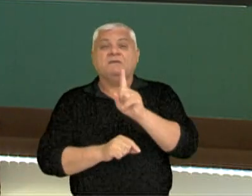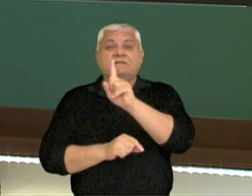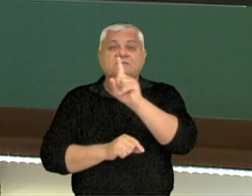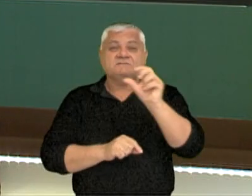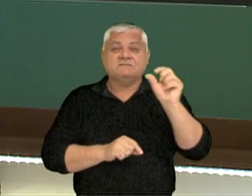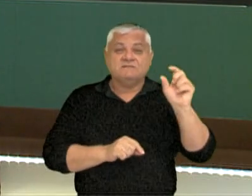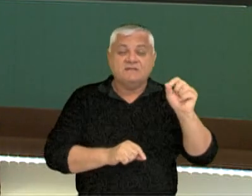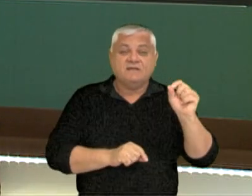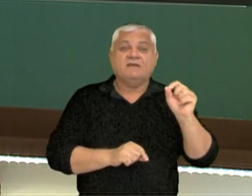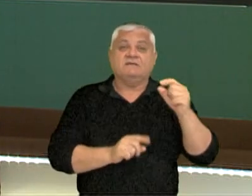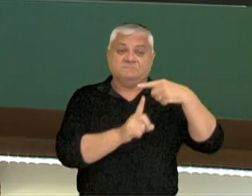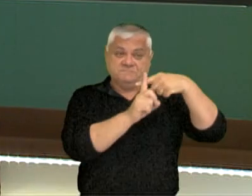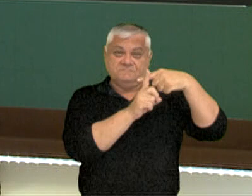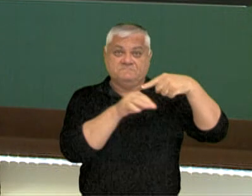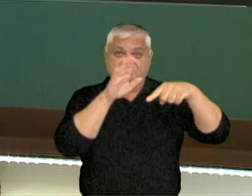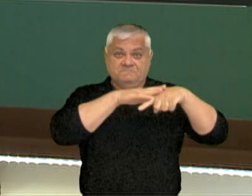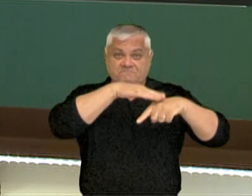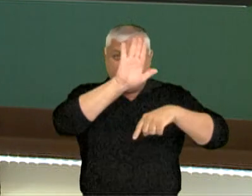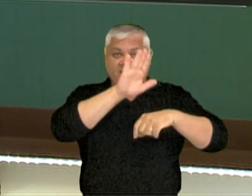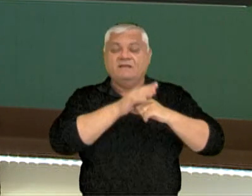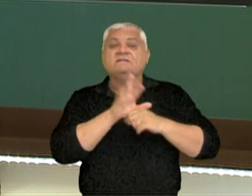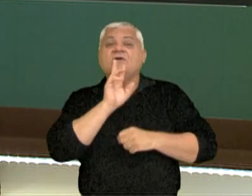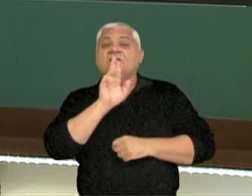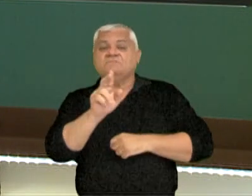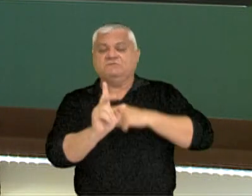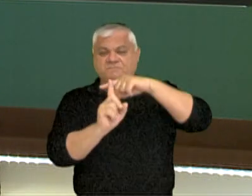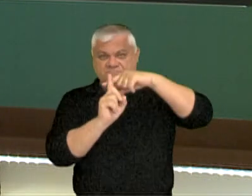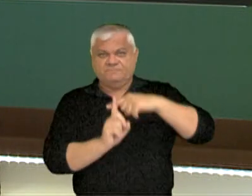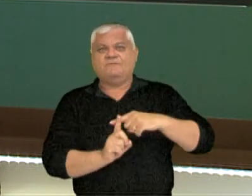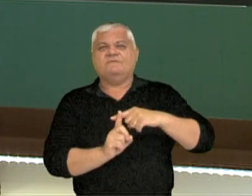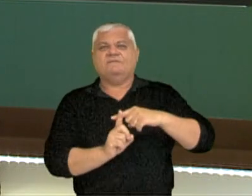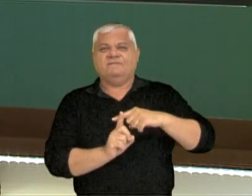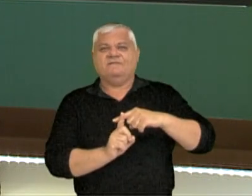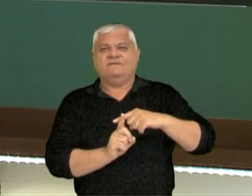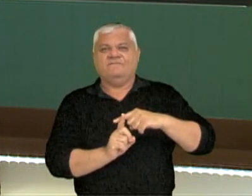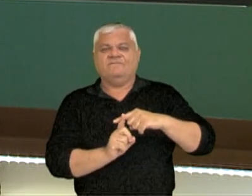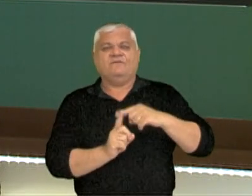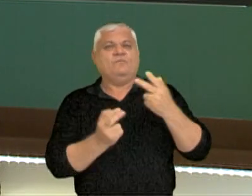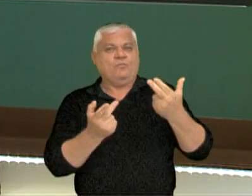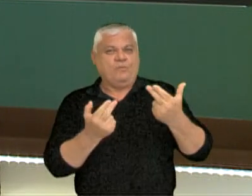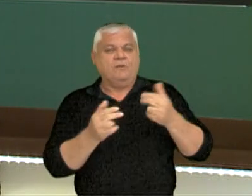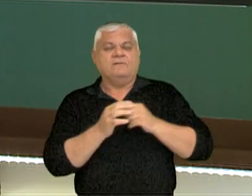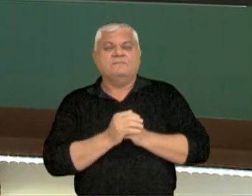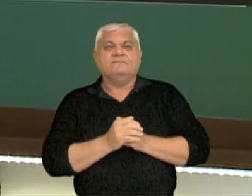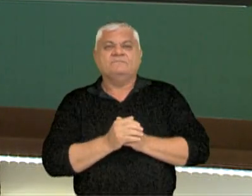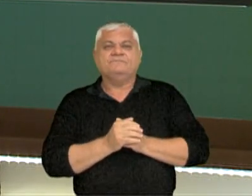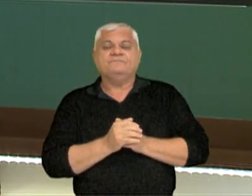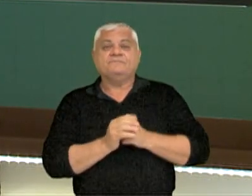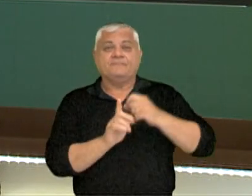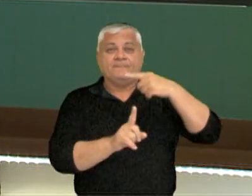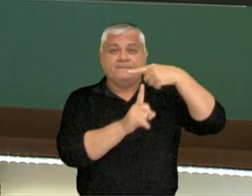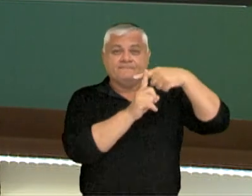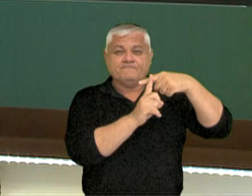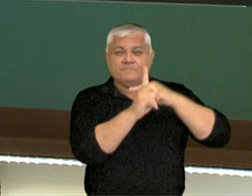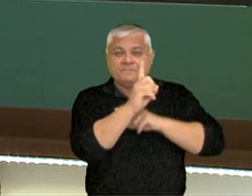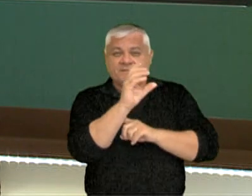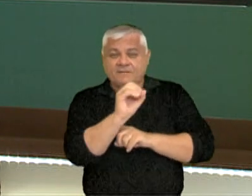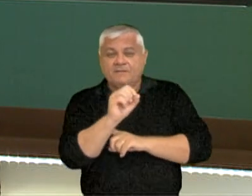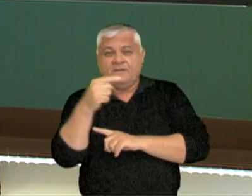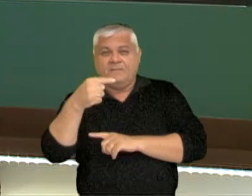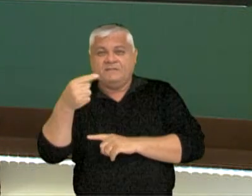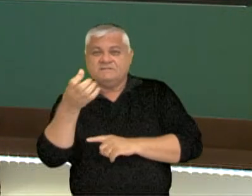é positivo. Então o meu resultado também vai ser positivo. Então, vai dar